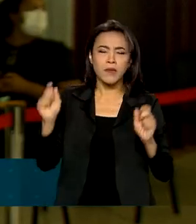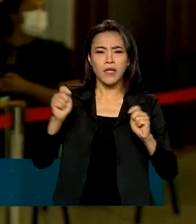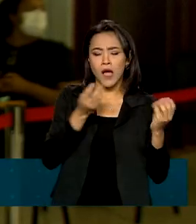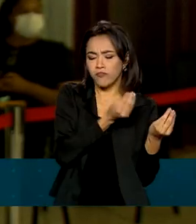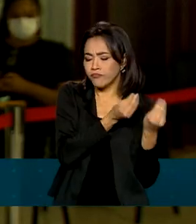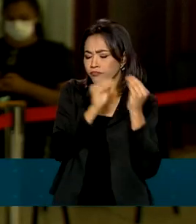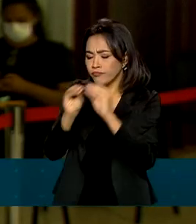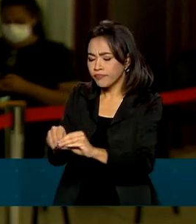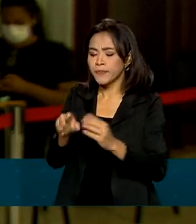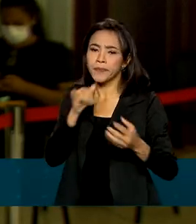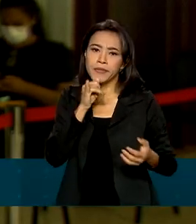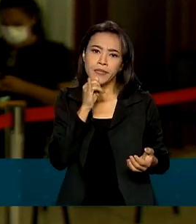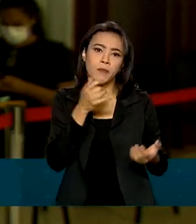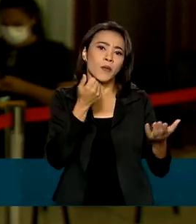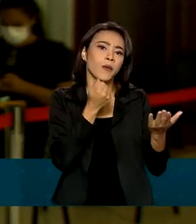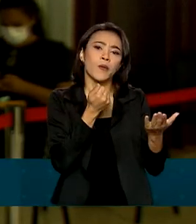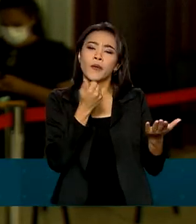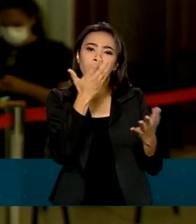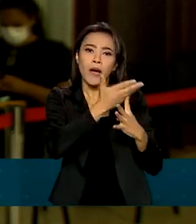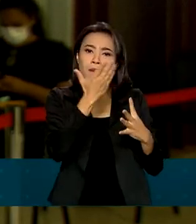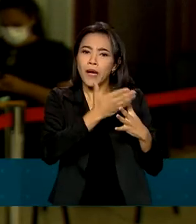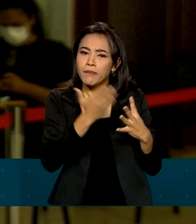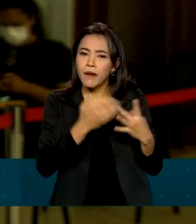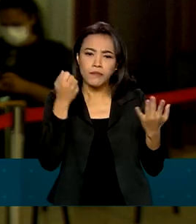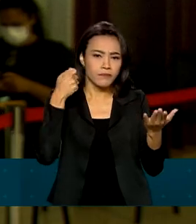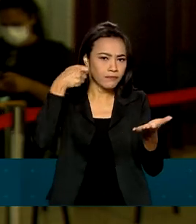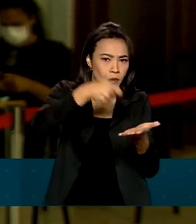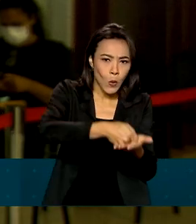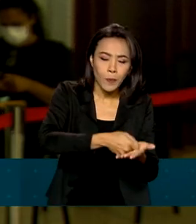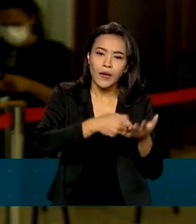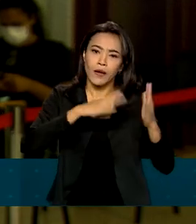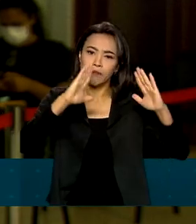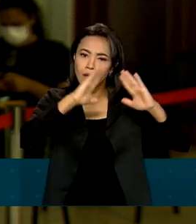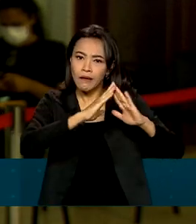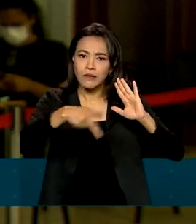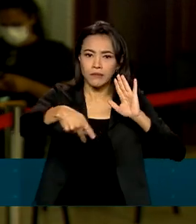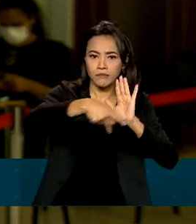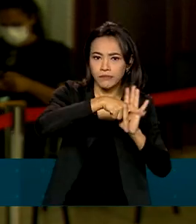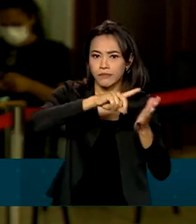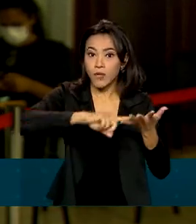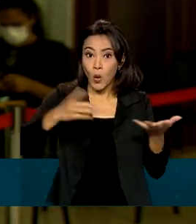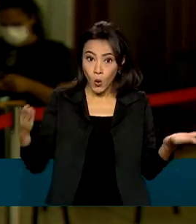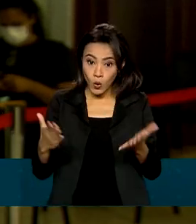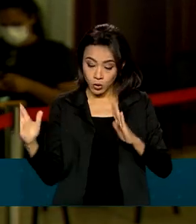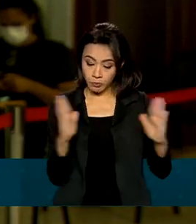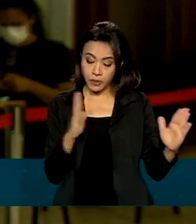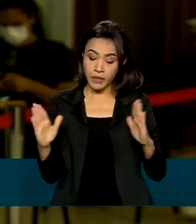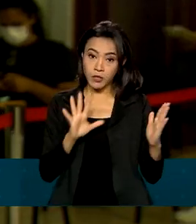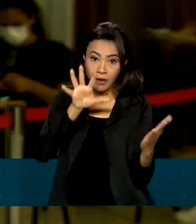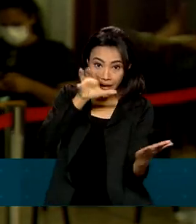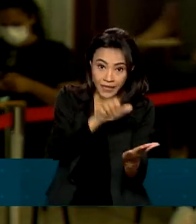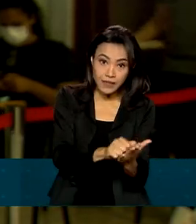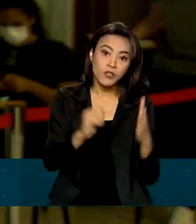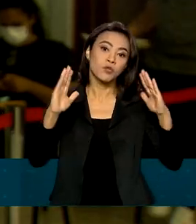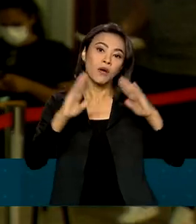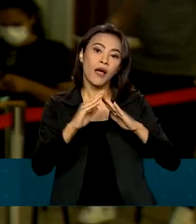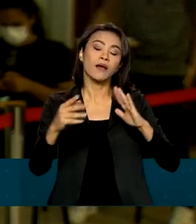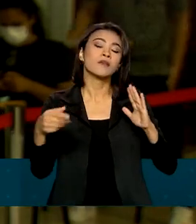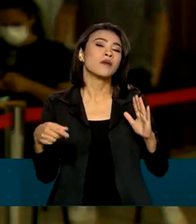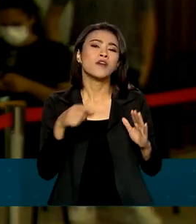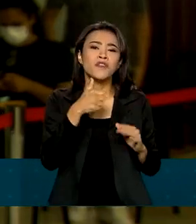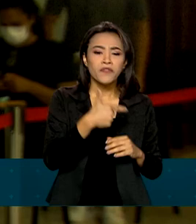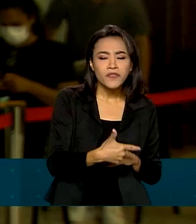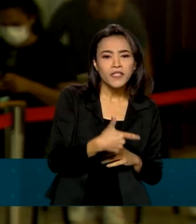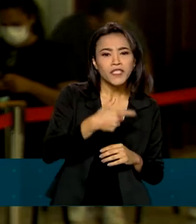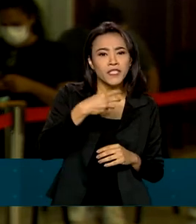e financiar um imóvel em até 5 dias úteis. Hoje, o prazo médio para o registro de um imóvel no Brasil varia de